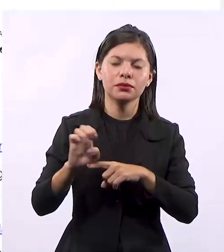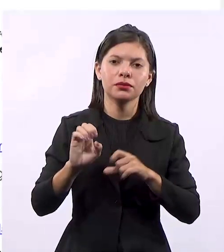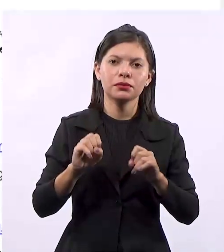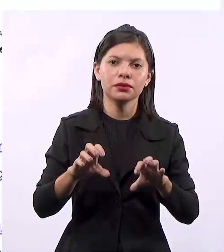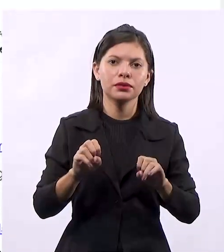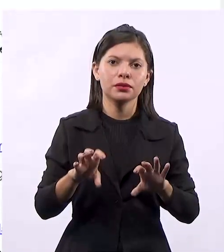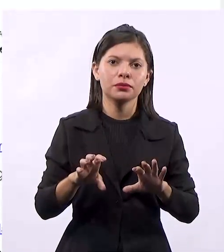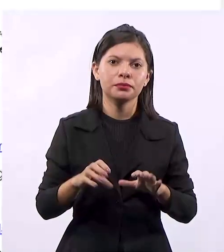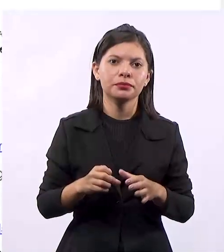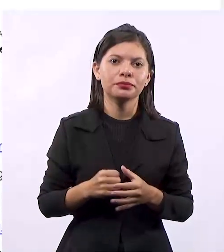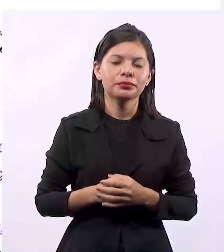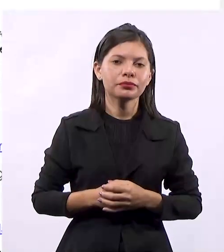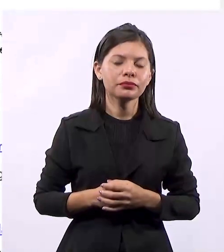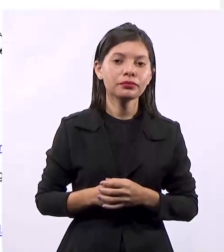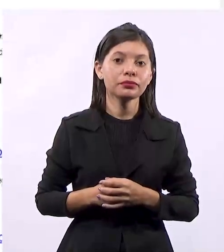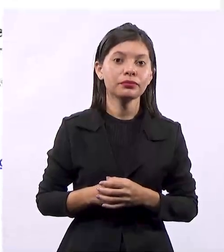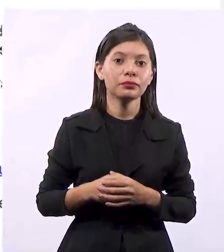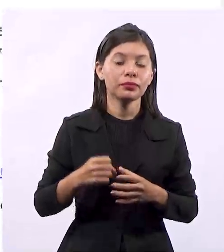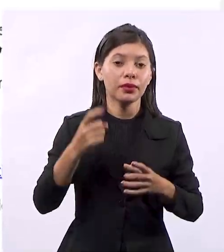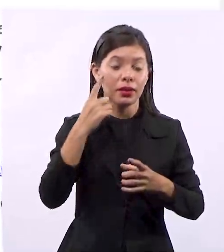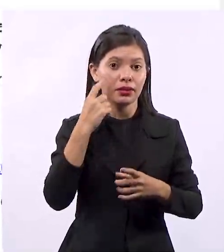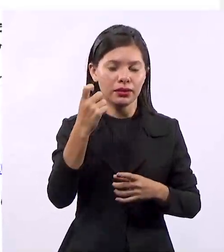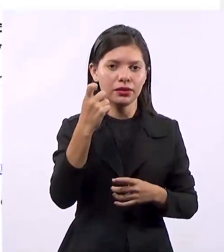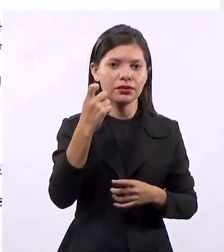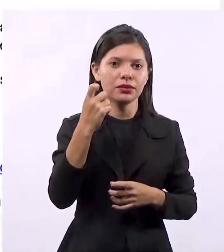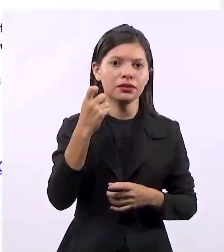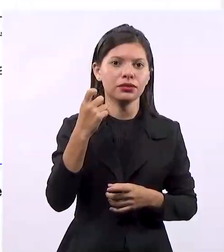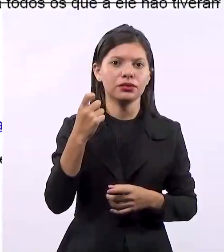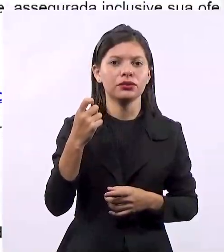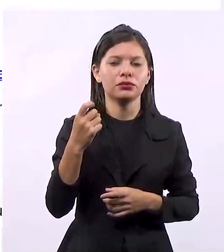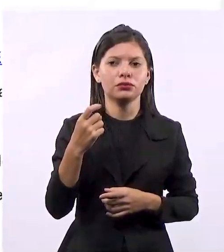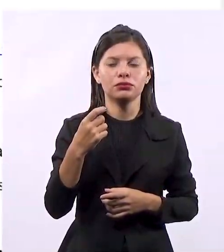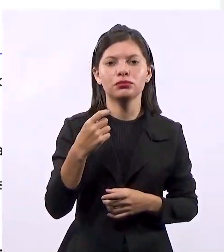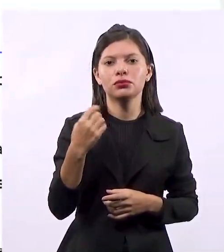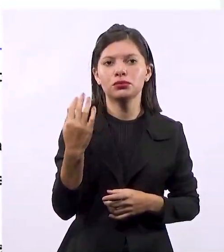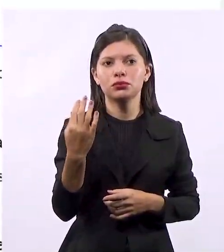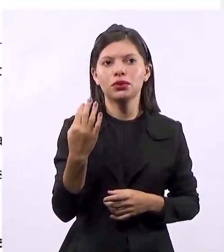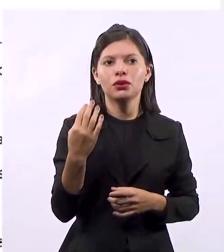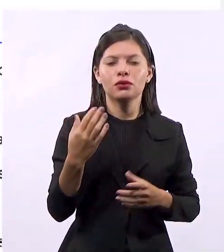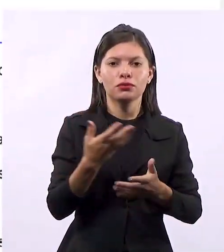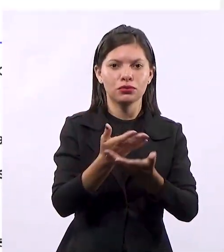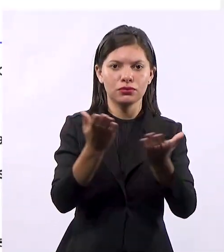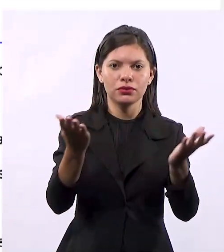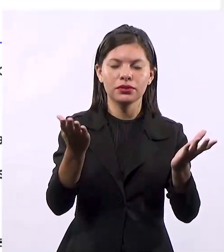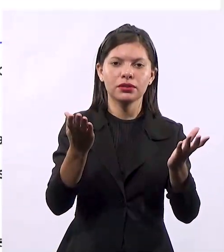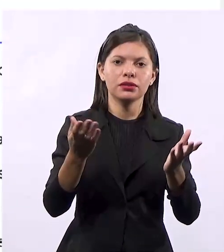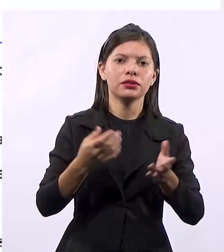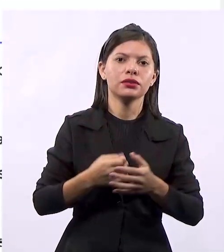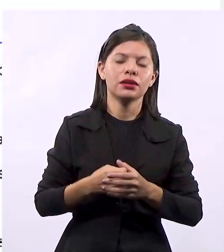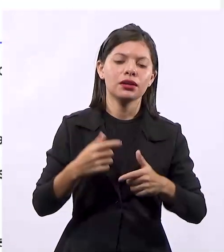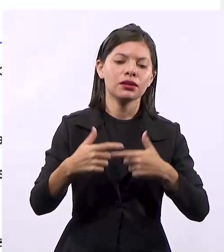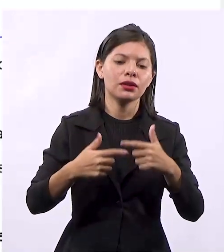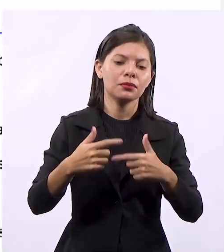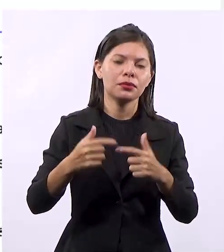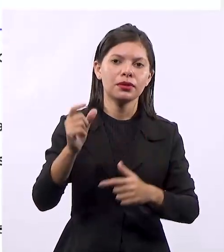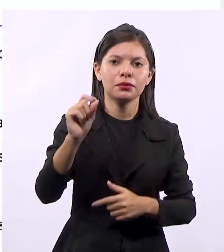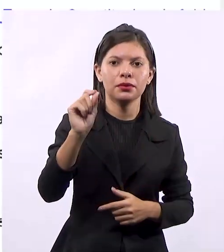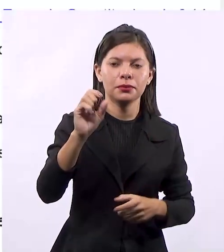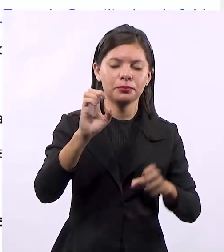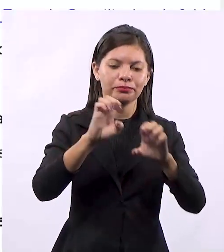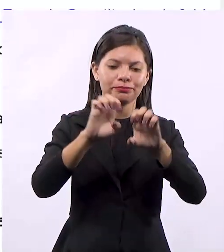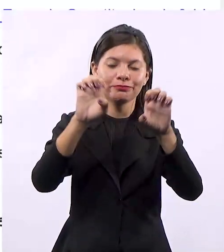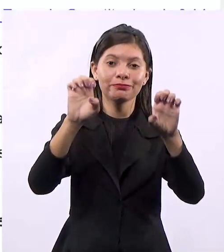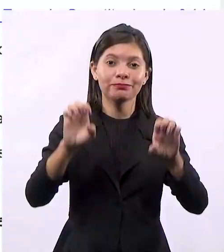será efetivado mediante a garantia de quê? O 208 muito nos interessa, né, porque ele vai